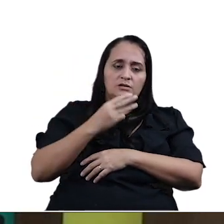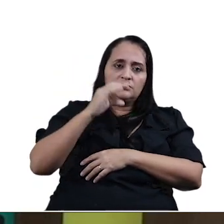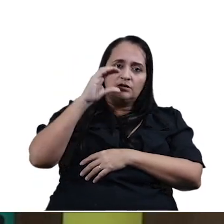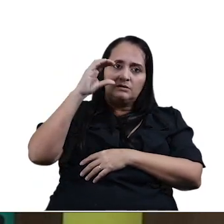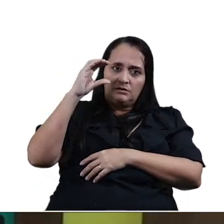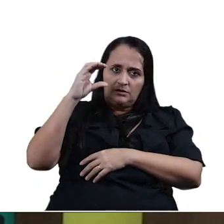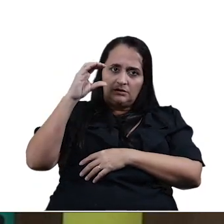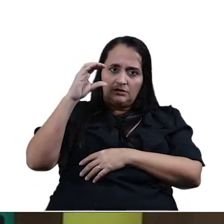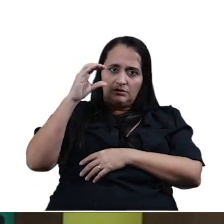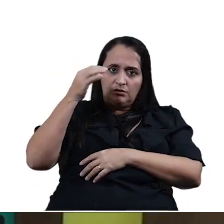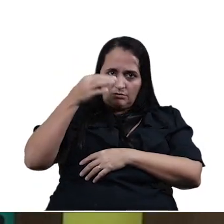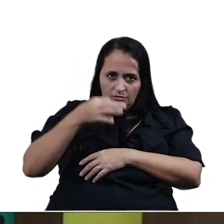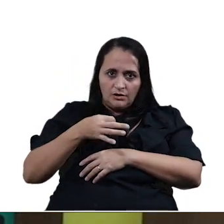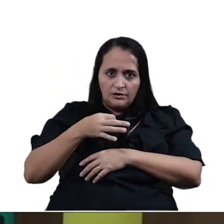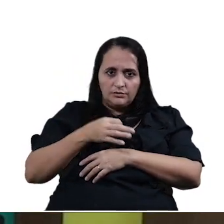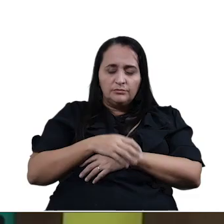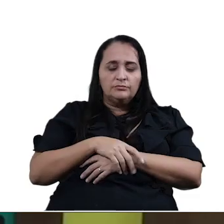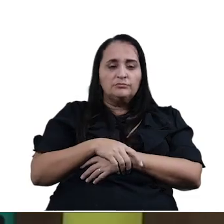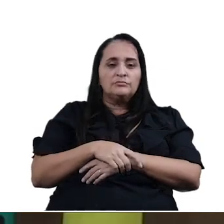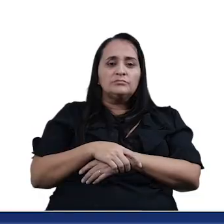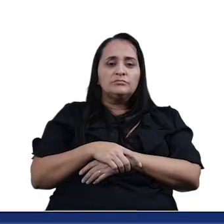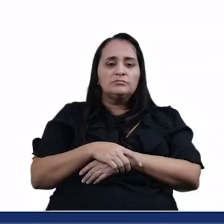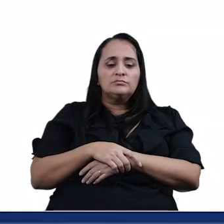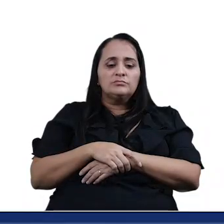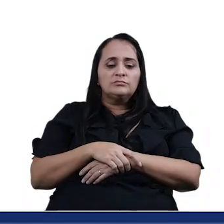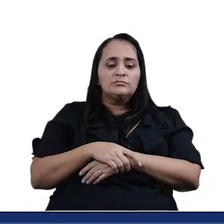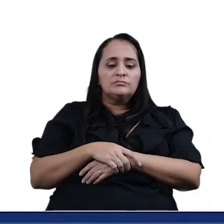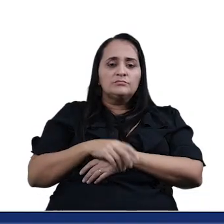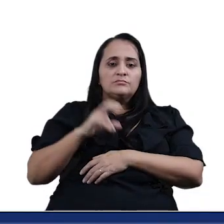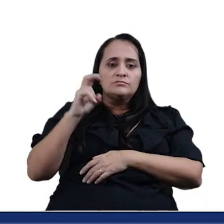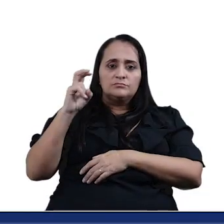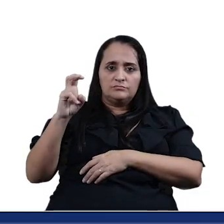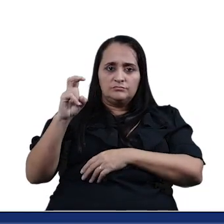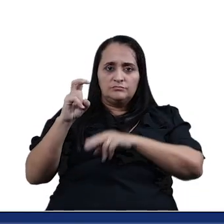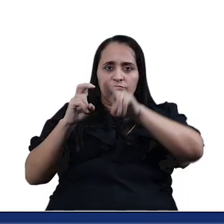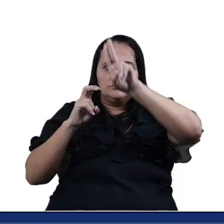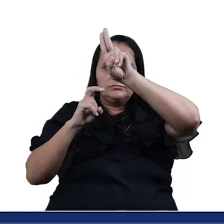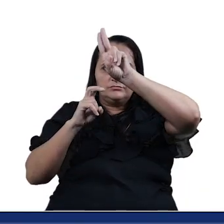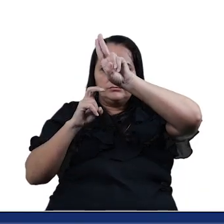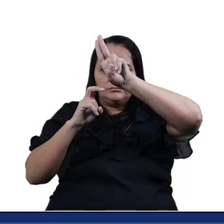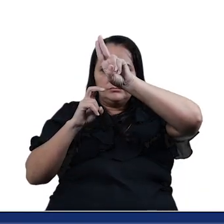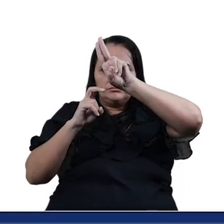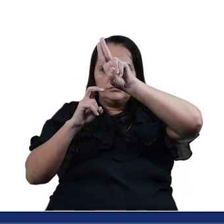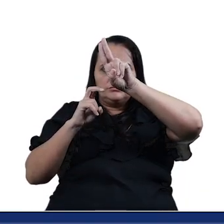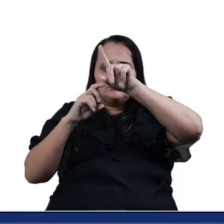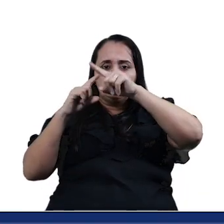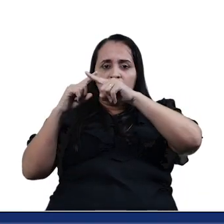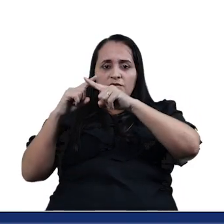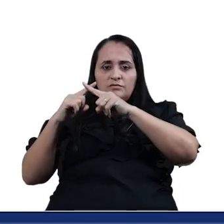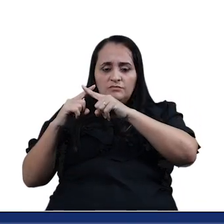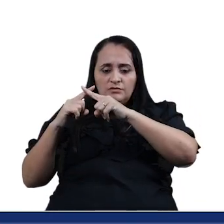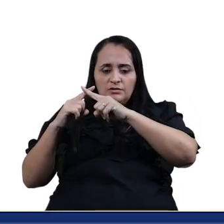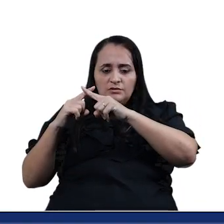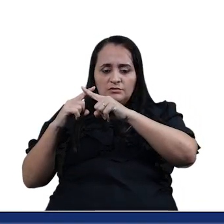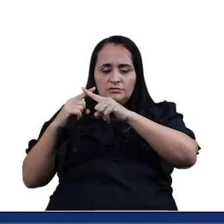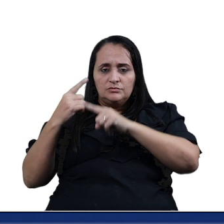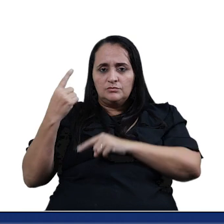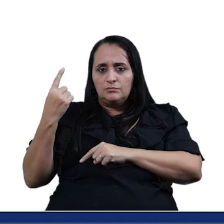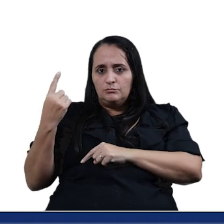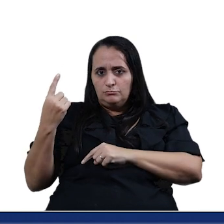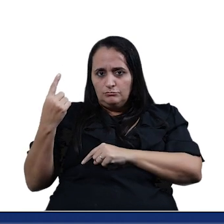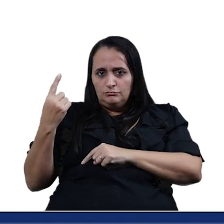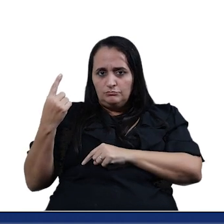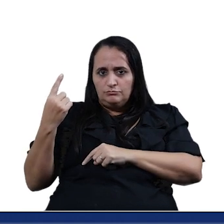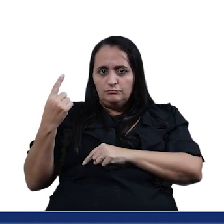centenas. Correto? Olha aqui. 5 unidades é 5 vezes